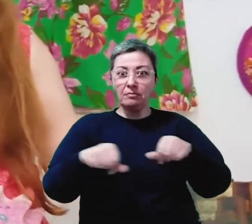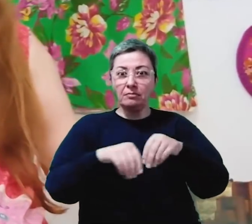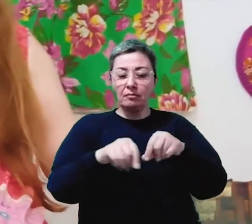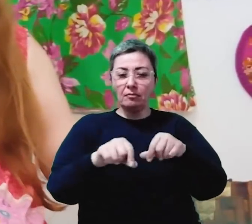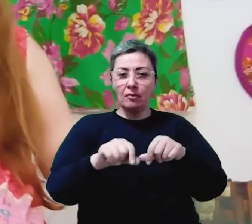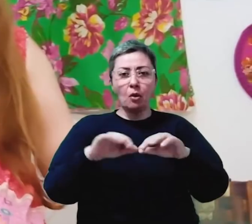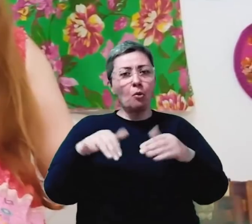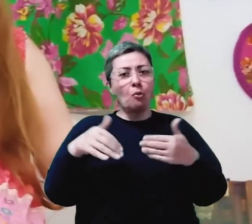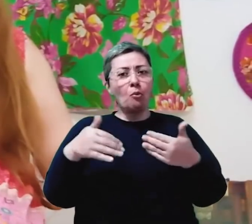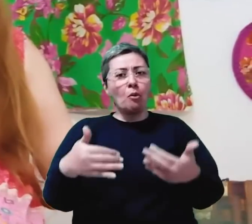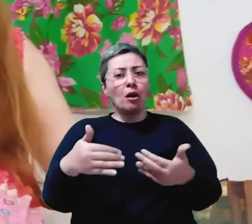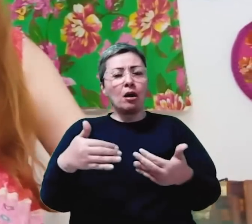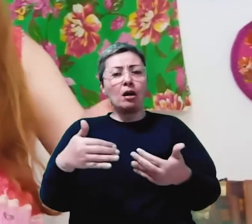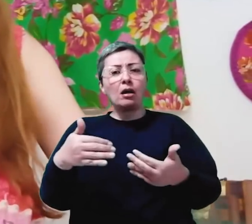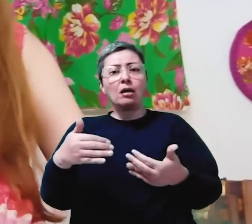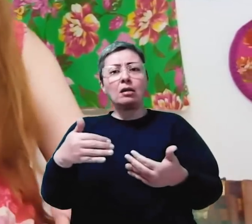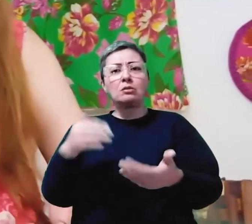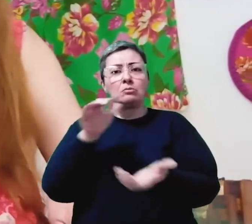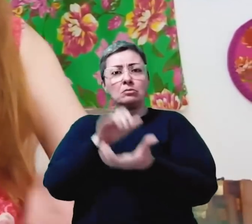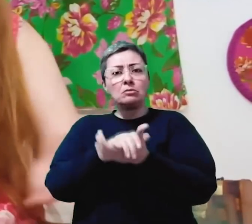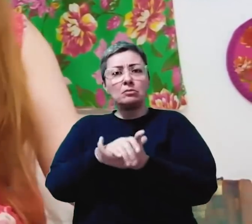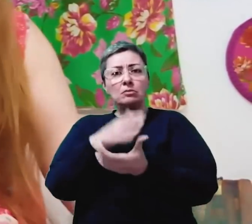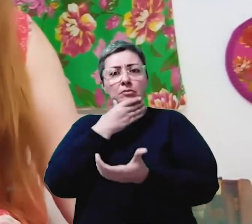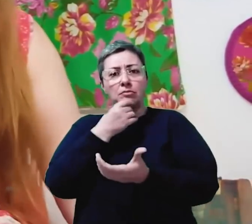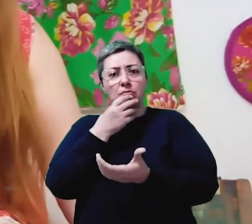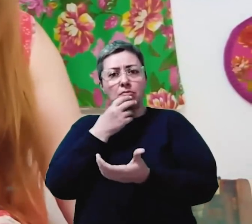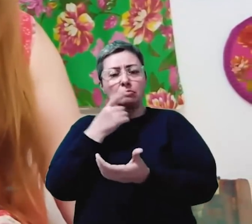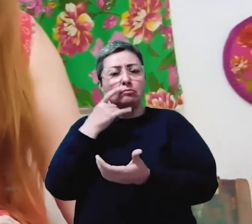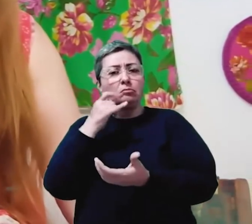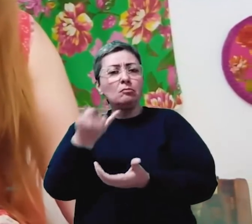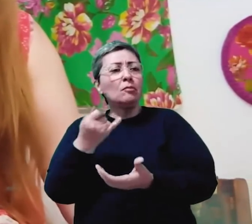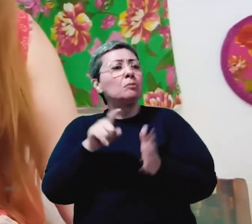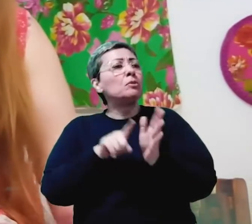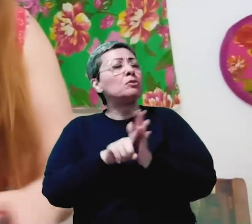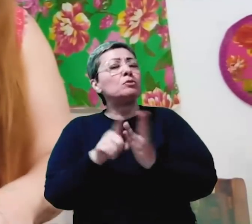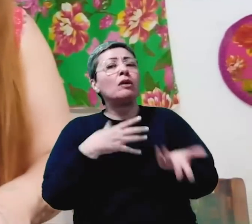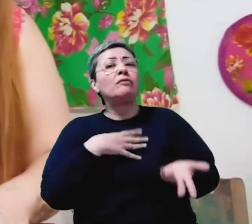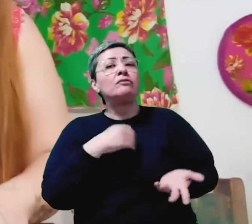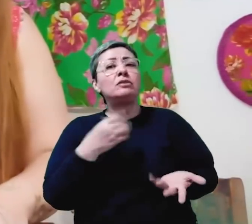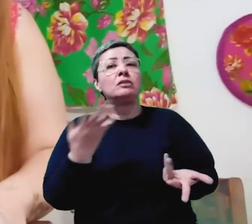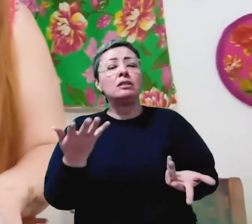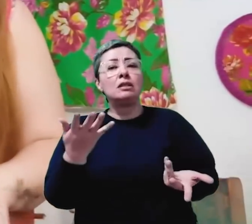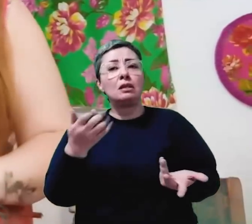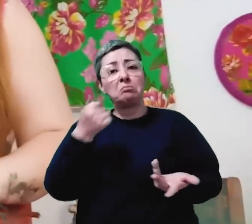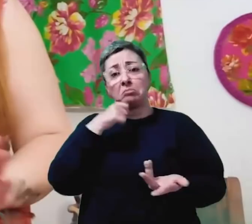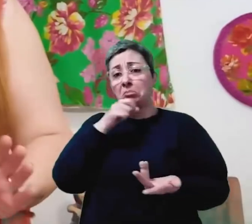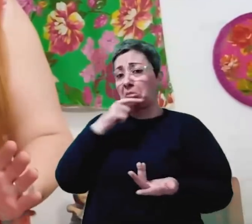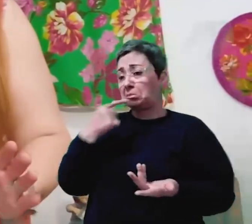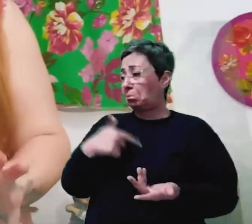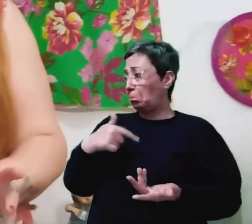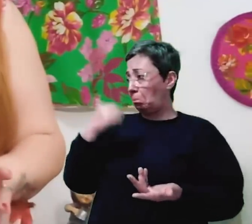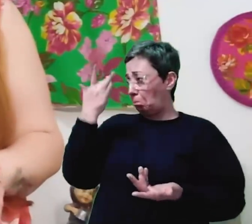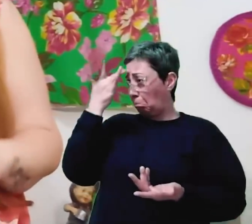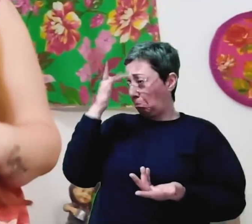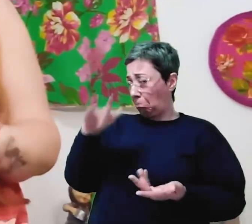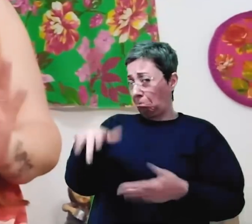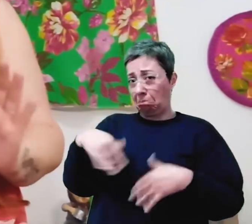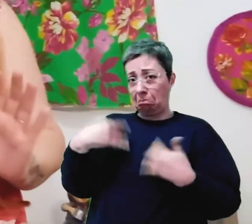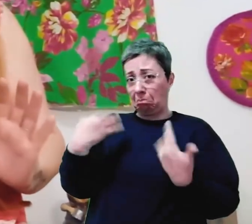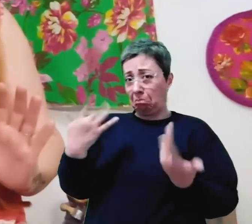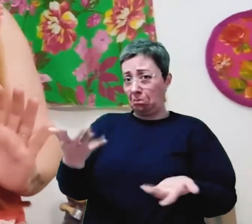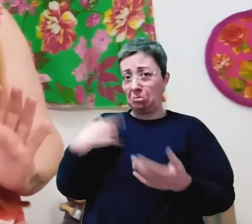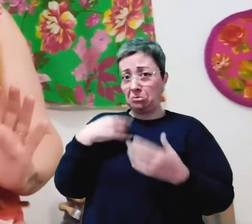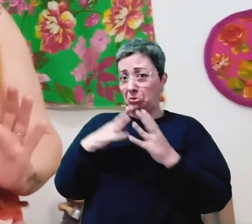Quando o marido então chegou, o pai da menina, perguntando pela menina, a madrasta disse que não sabia, que ela então